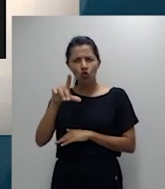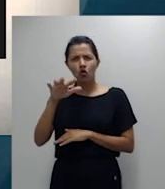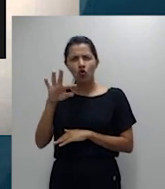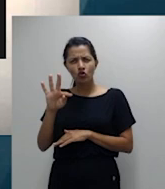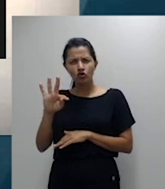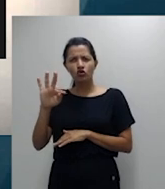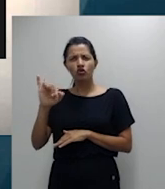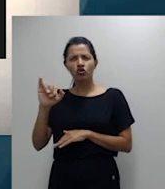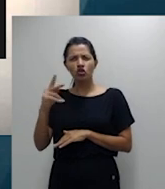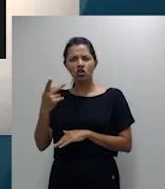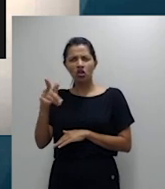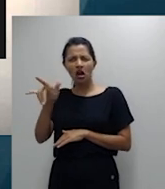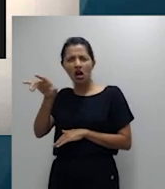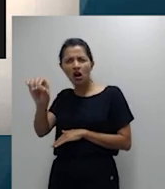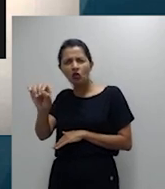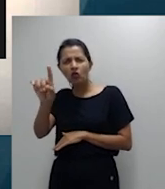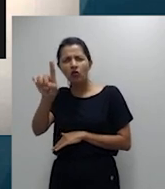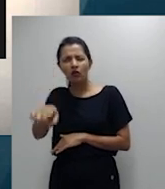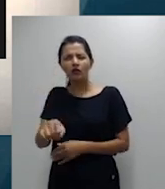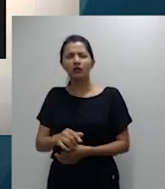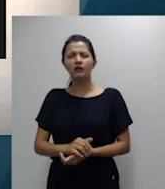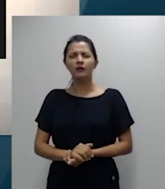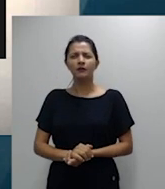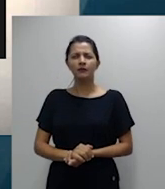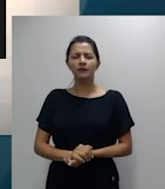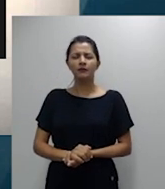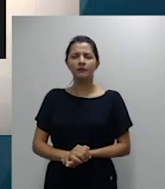E aí E aí